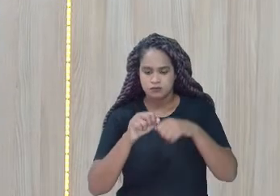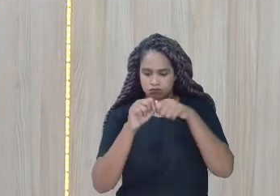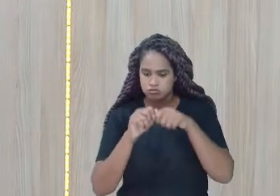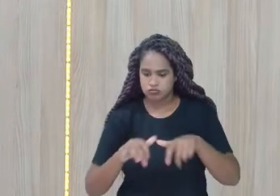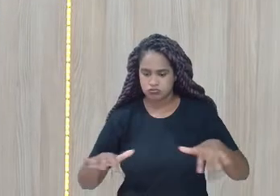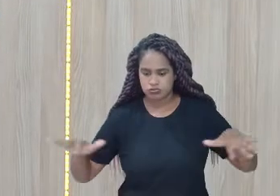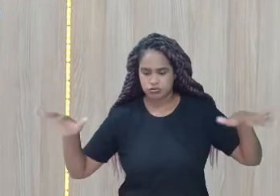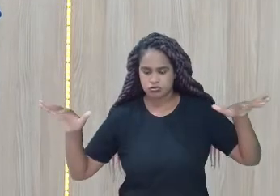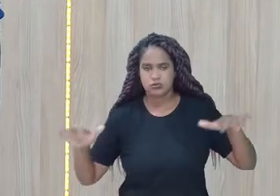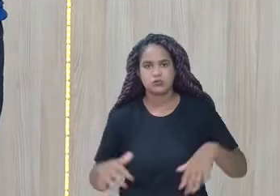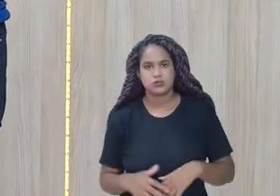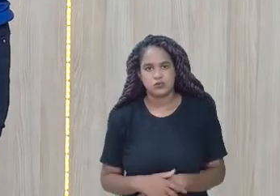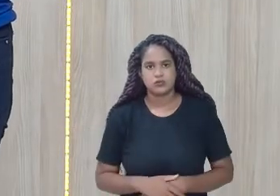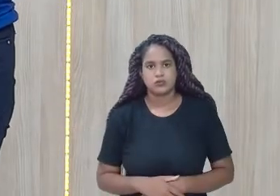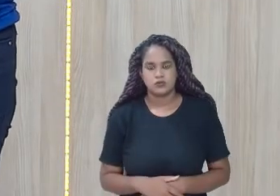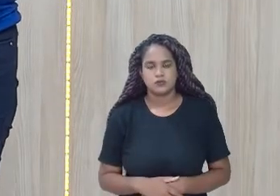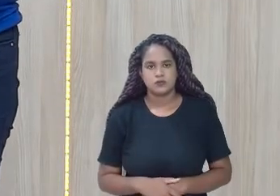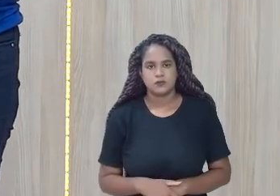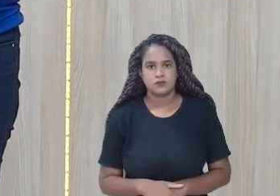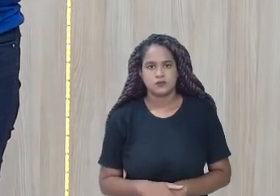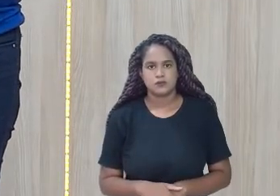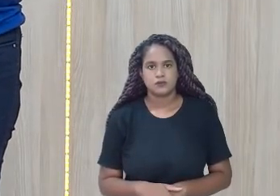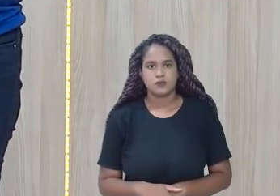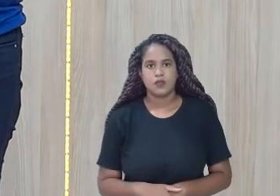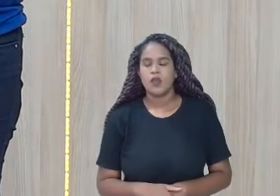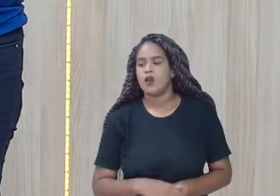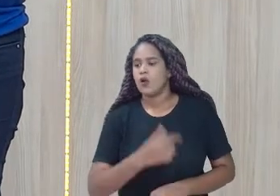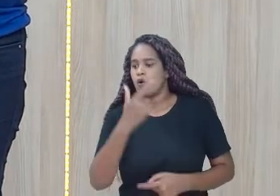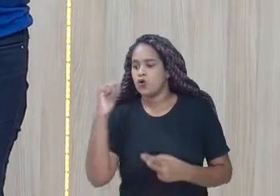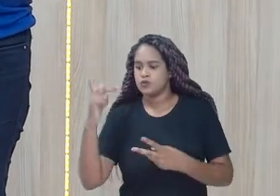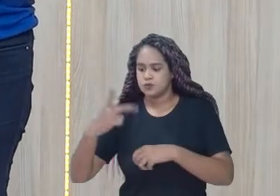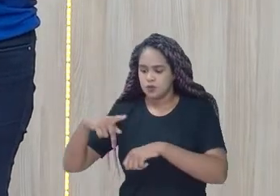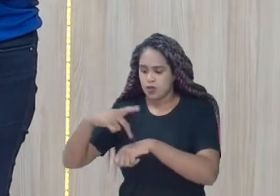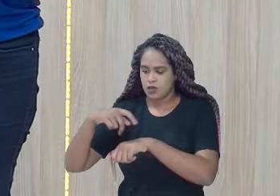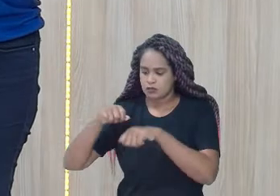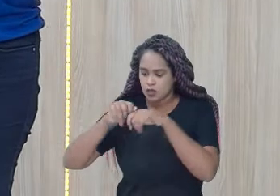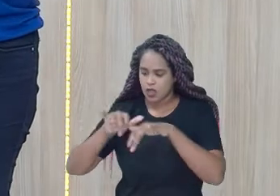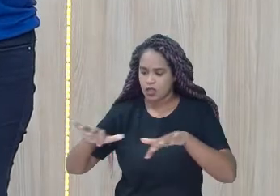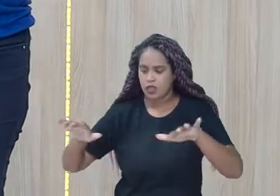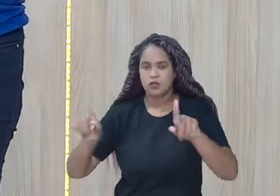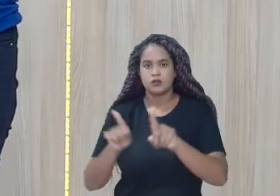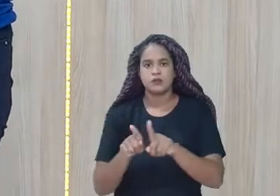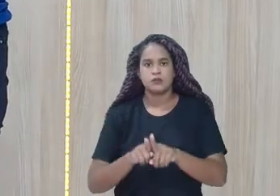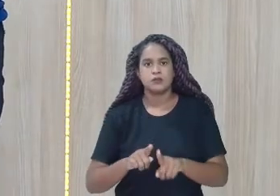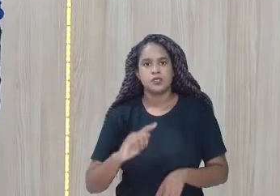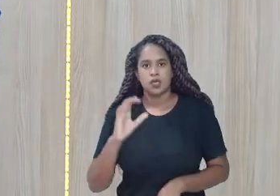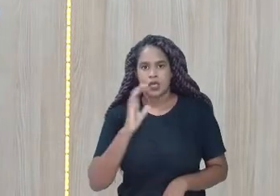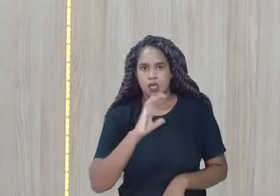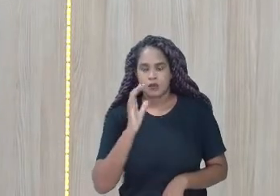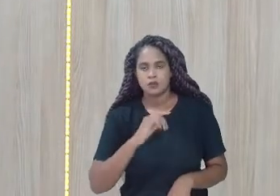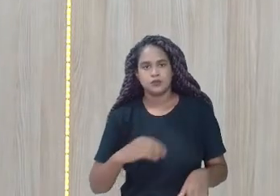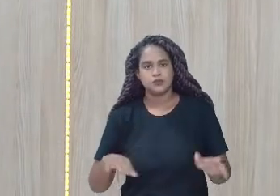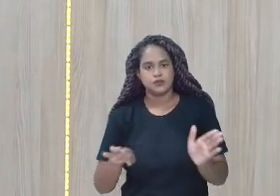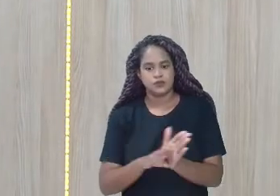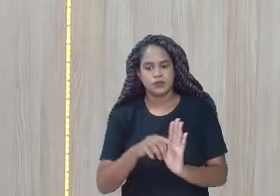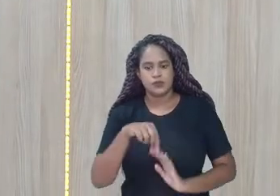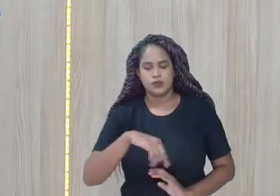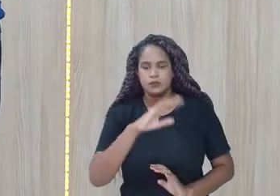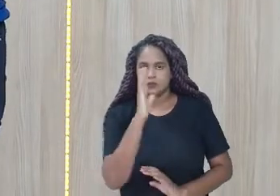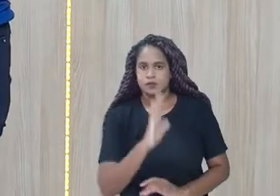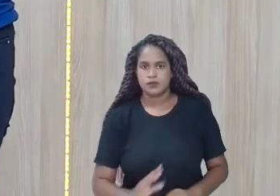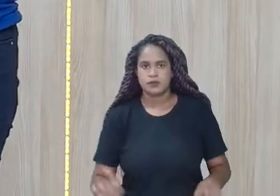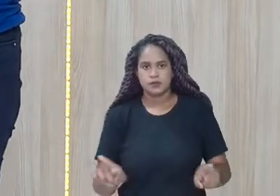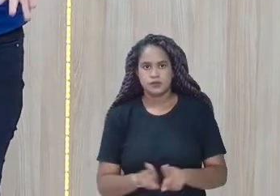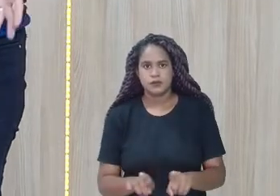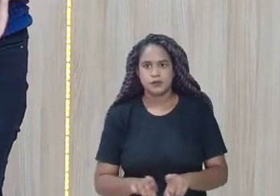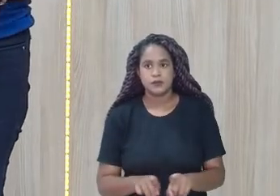alastrando rapidamente por todos os outros países. E chegou muito rápida no Brasil também. No Brasil